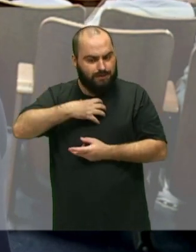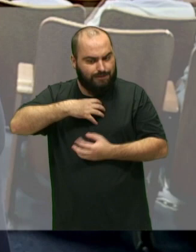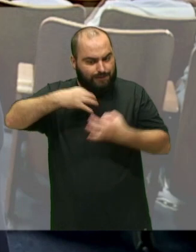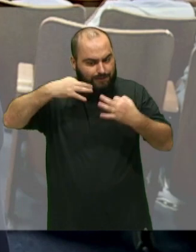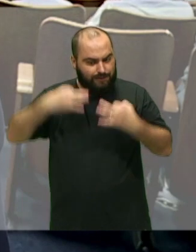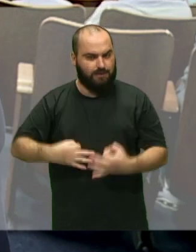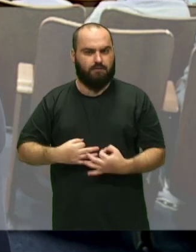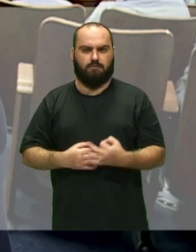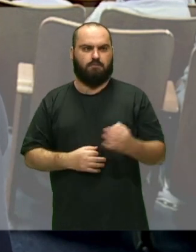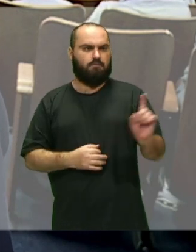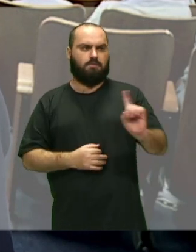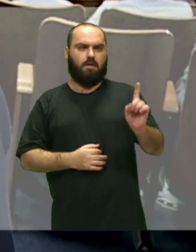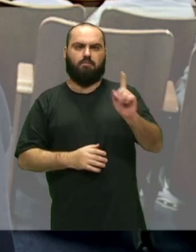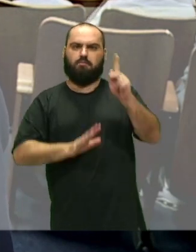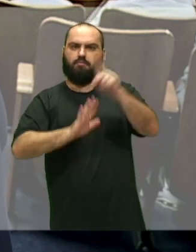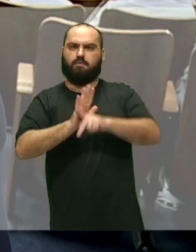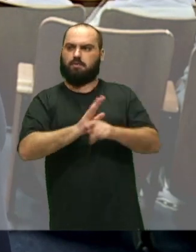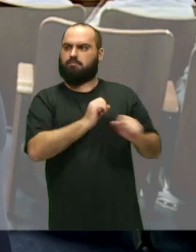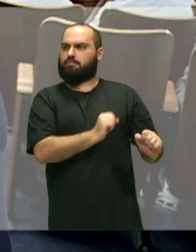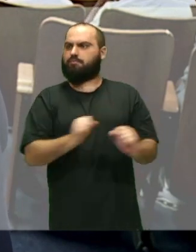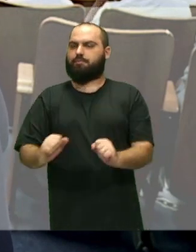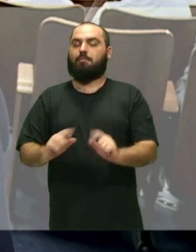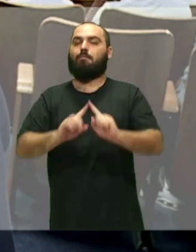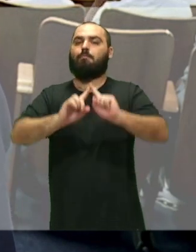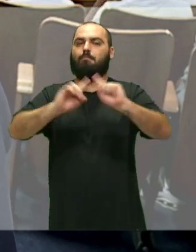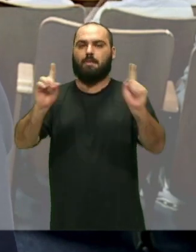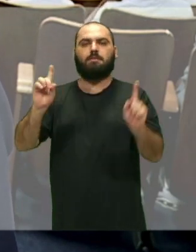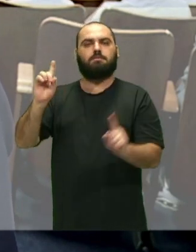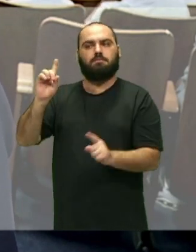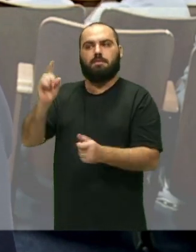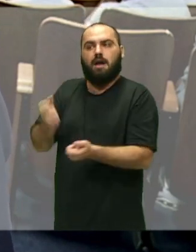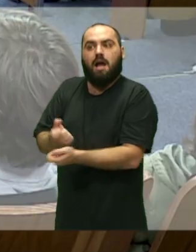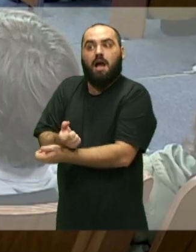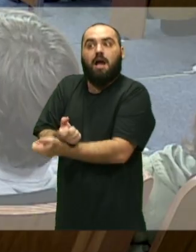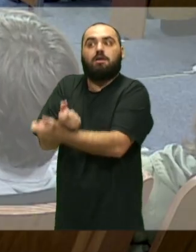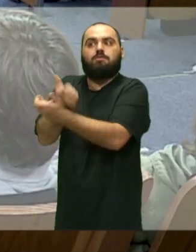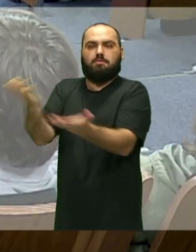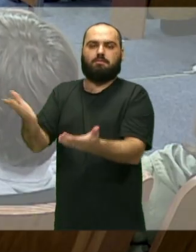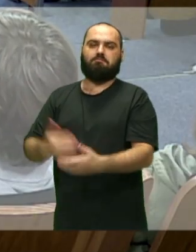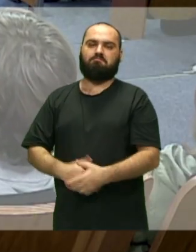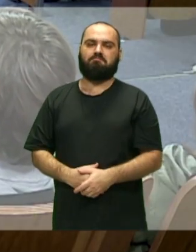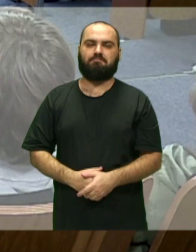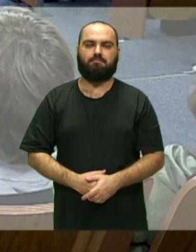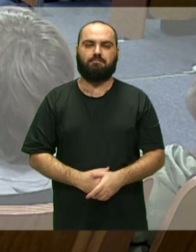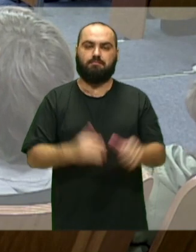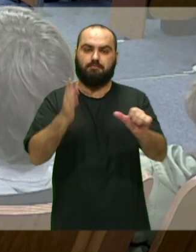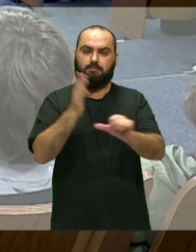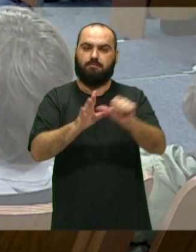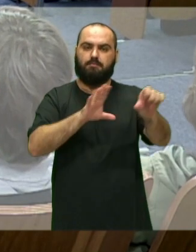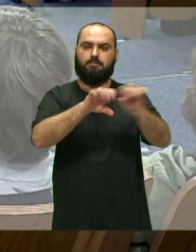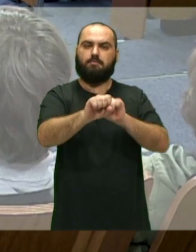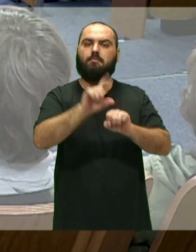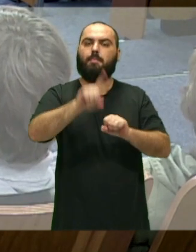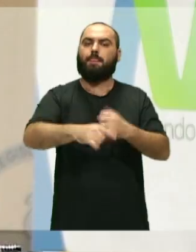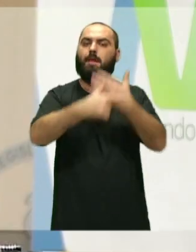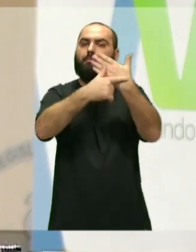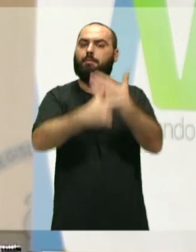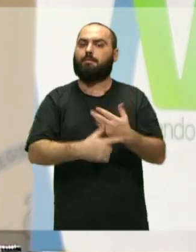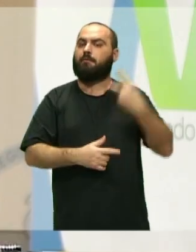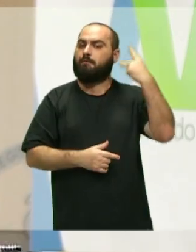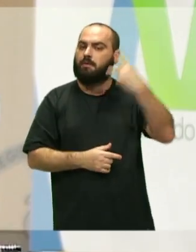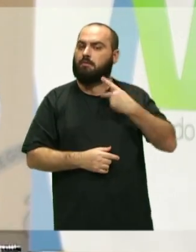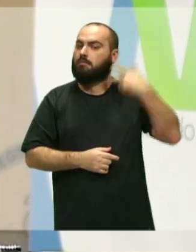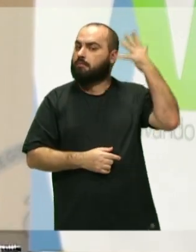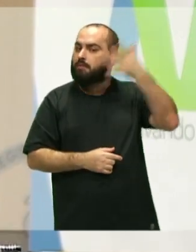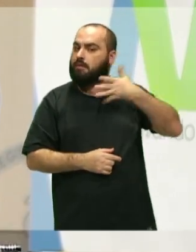política não como um projeto de poder mas com um projeto de servir o próximo a primeira formação foi sobre o papel do vereador em